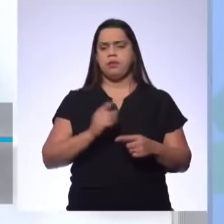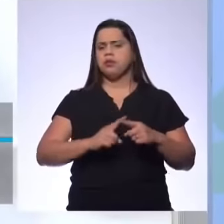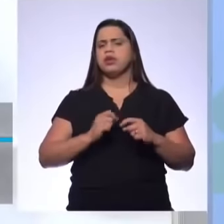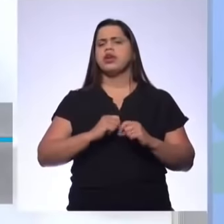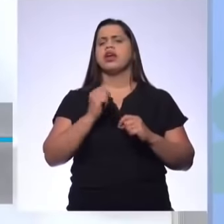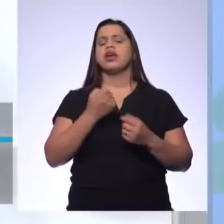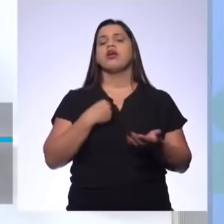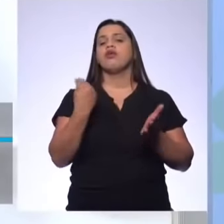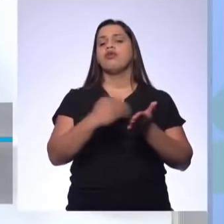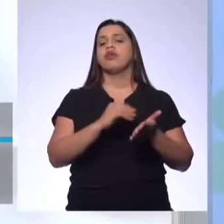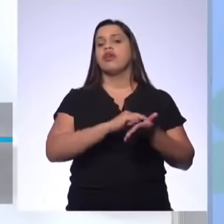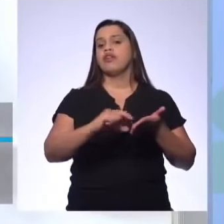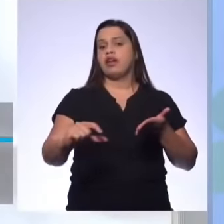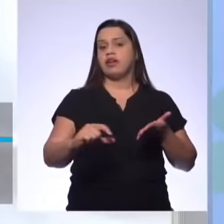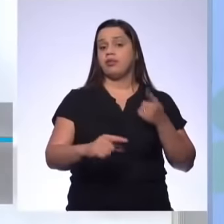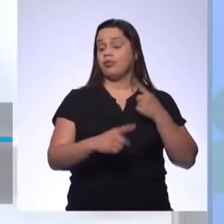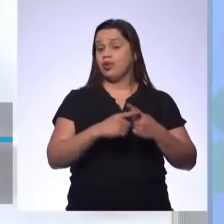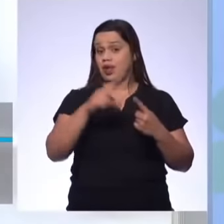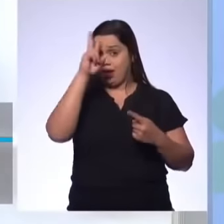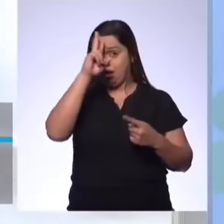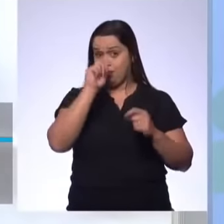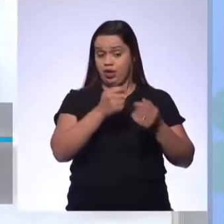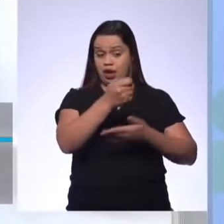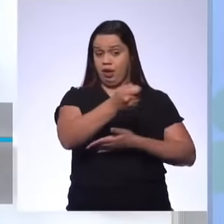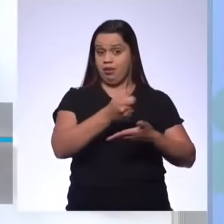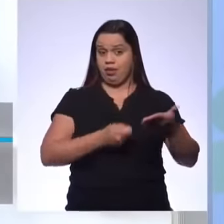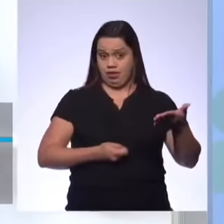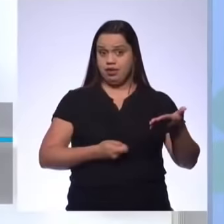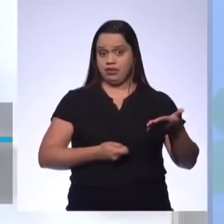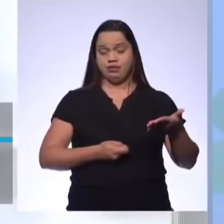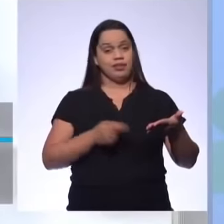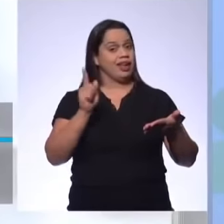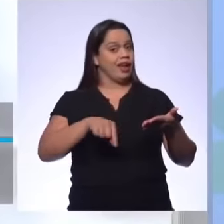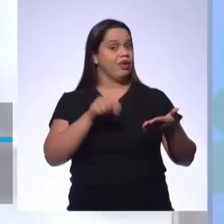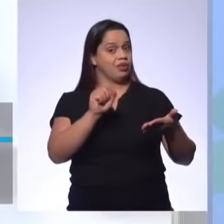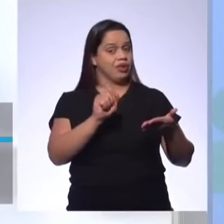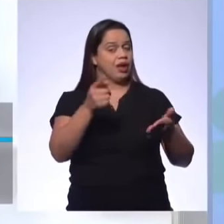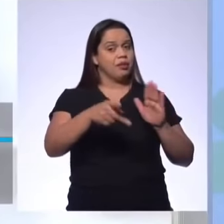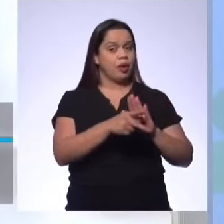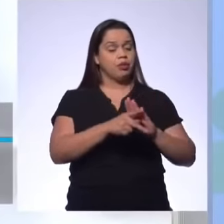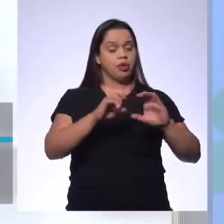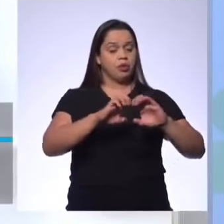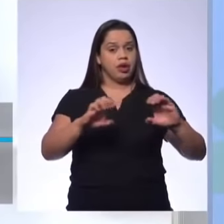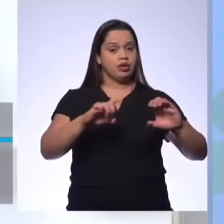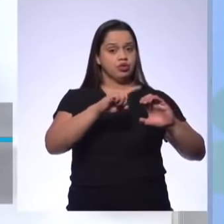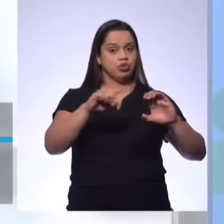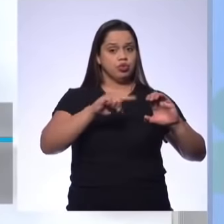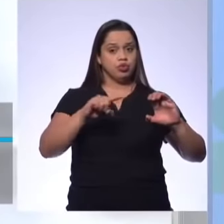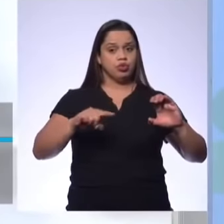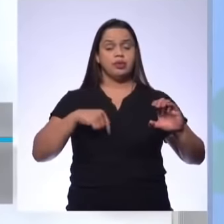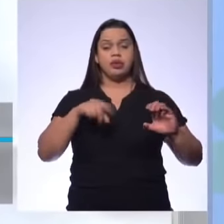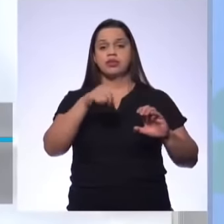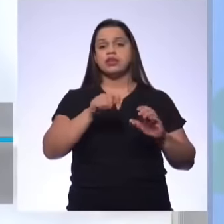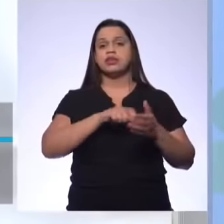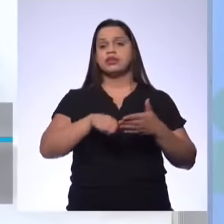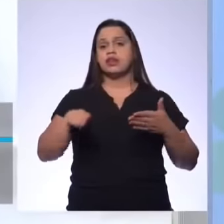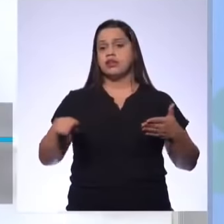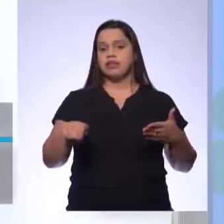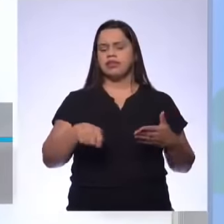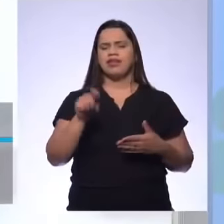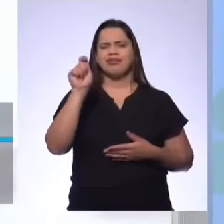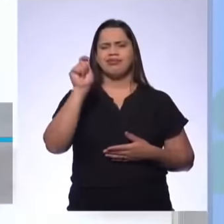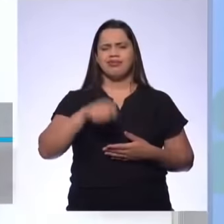lembra da nossa redação isso daqui é uma estrutura para você escrever sua redação Tá certo então